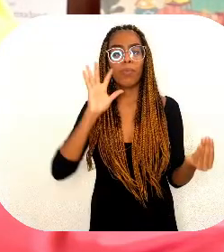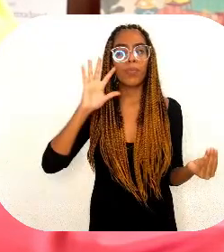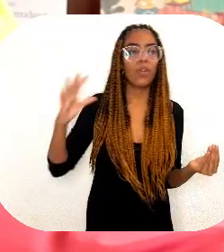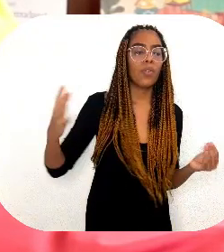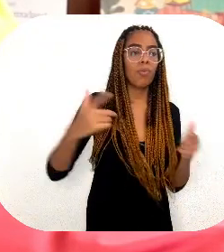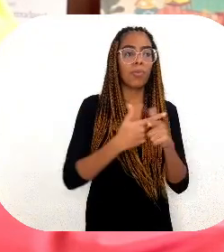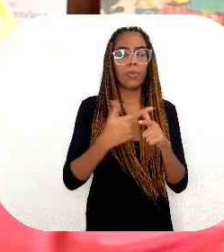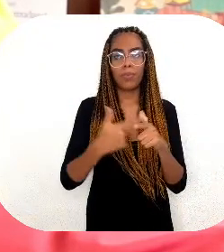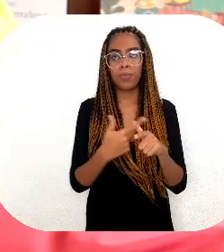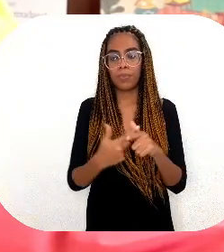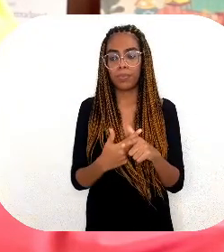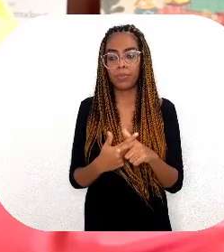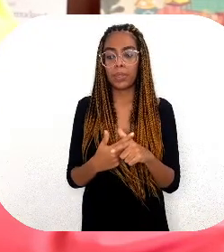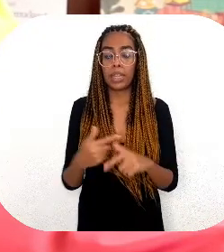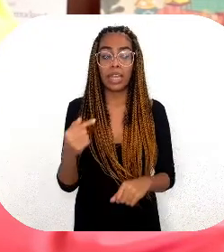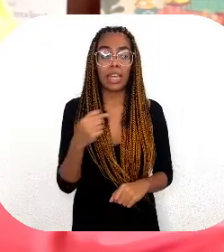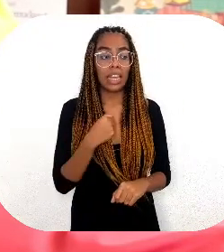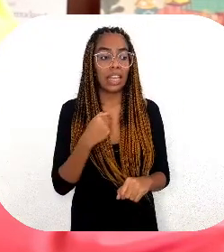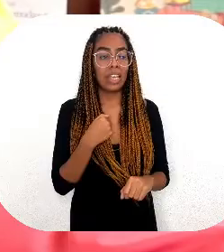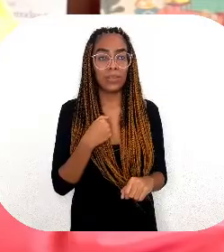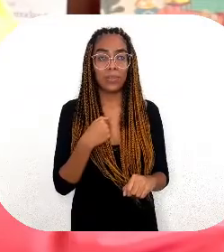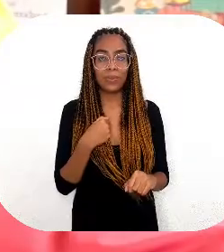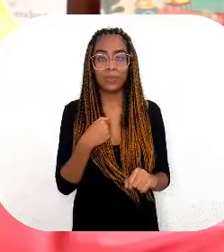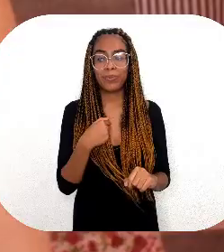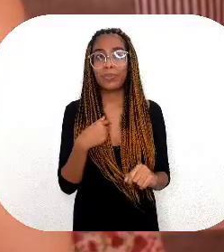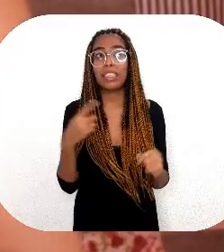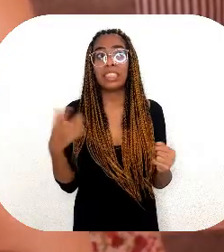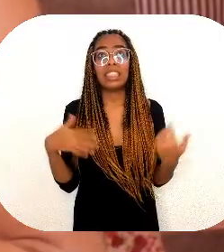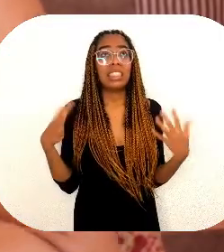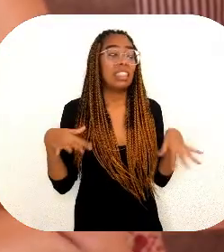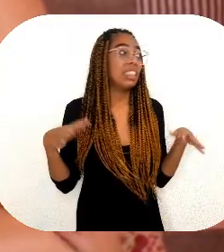Ah, amigo rato, eu procurei tanto você ontem. Onde você estava?